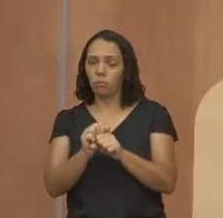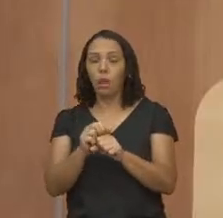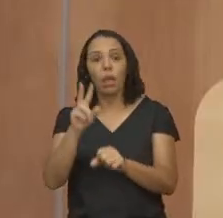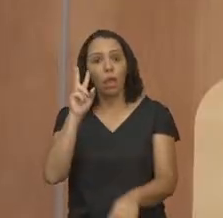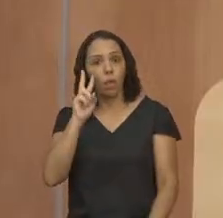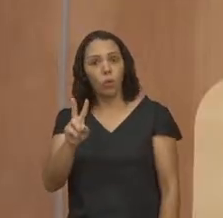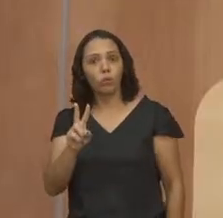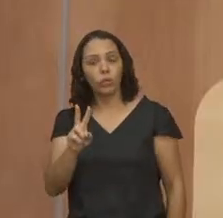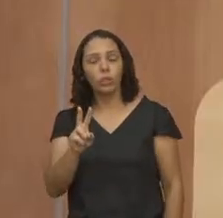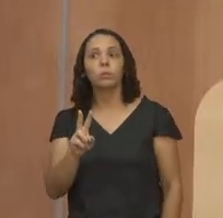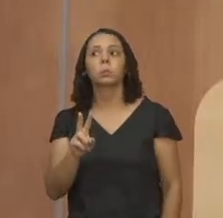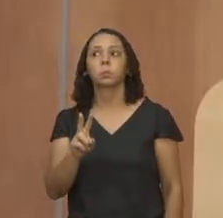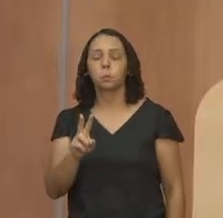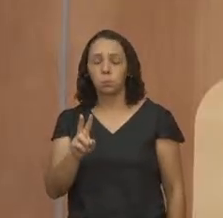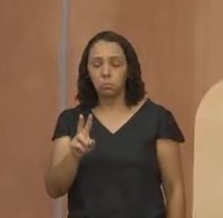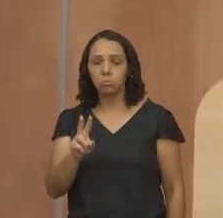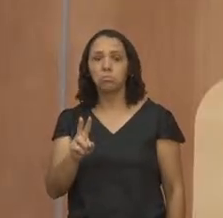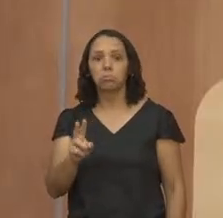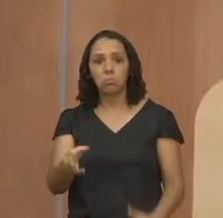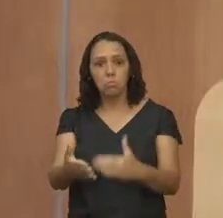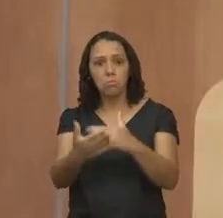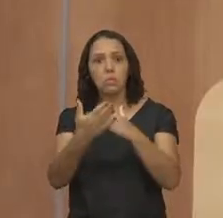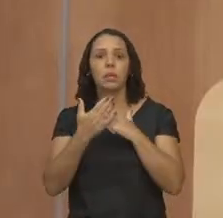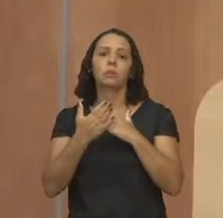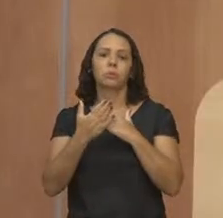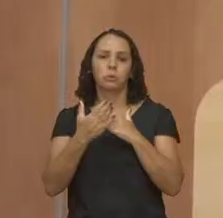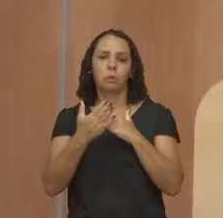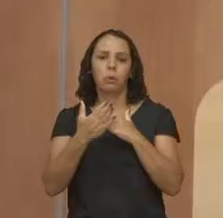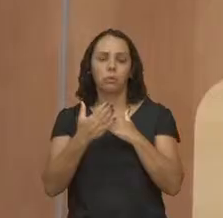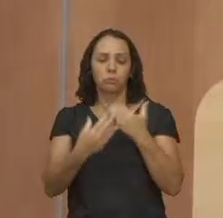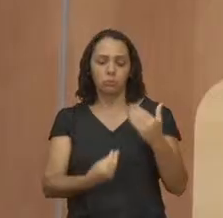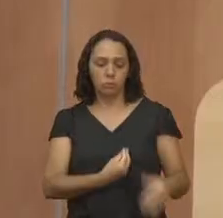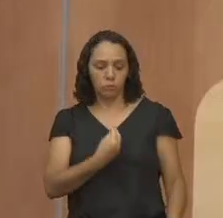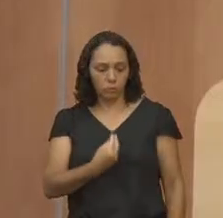mim voltar o que eu sou hoje.